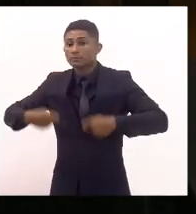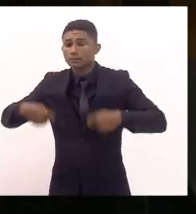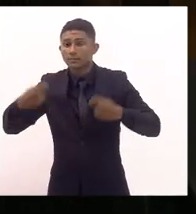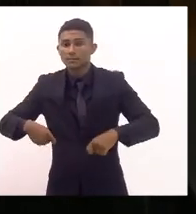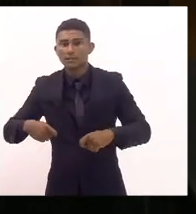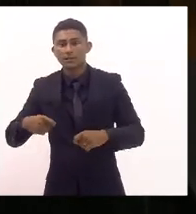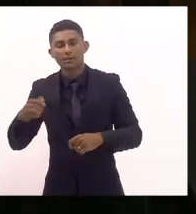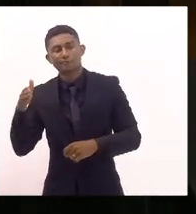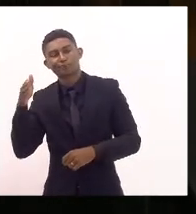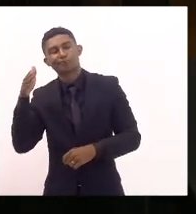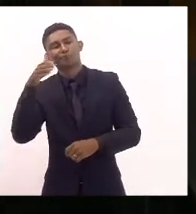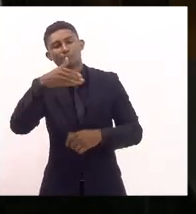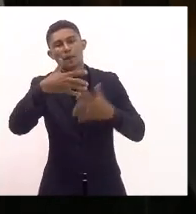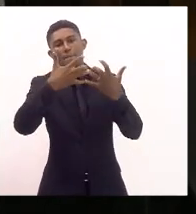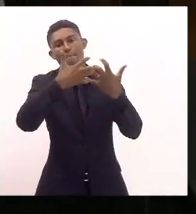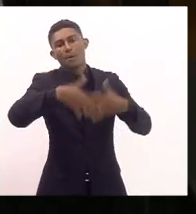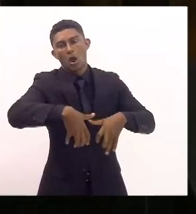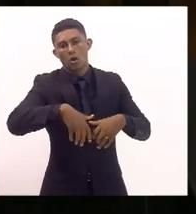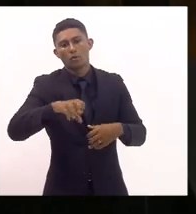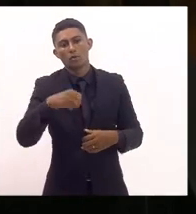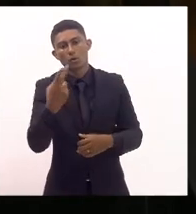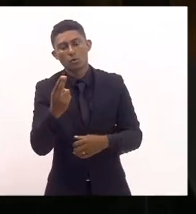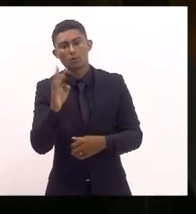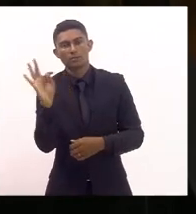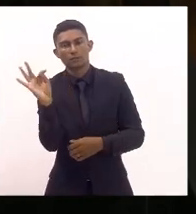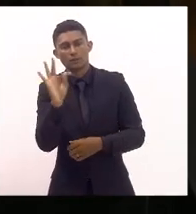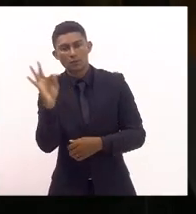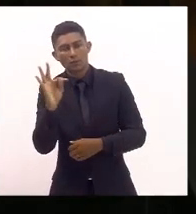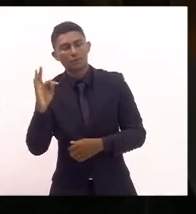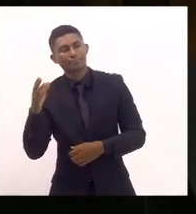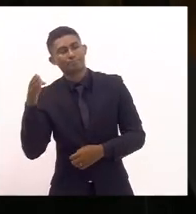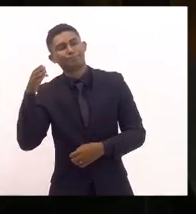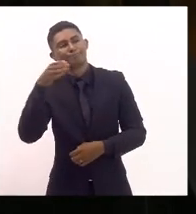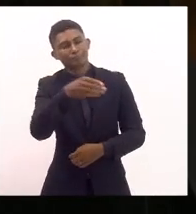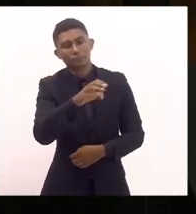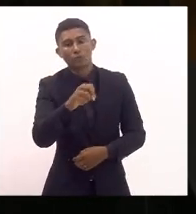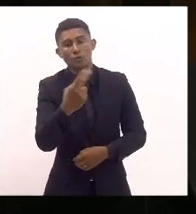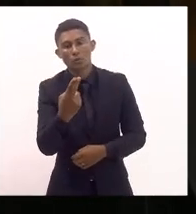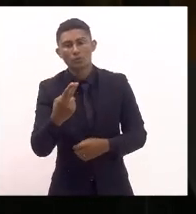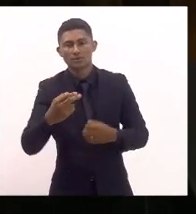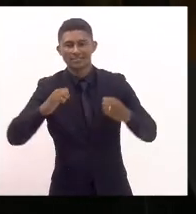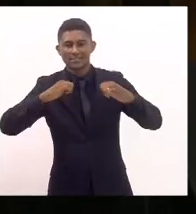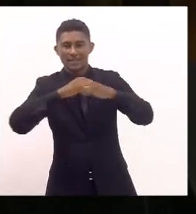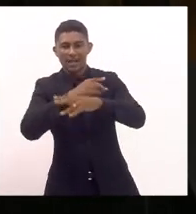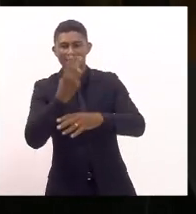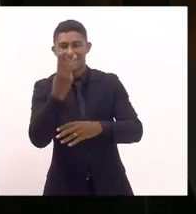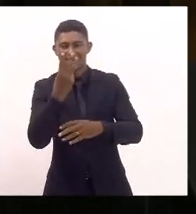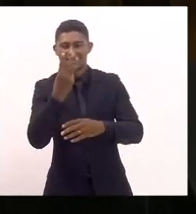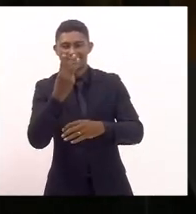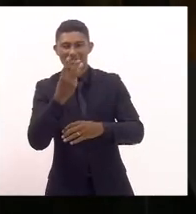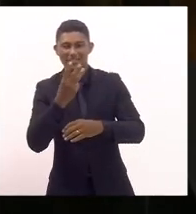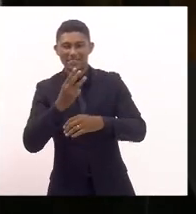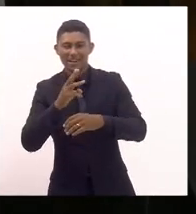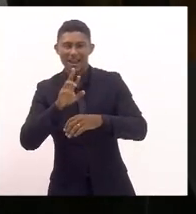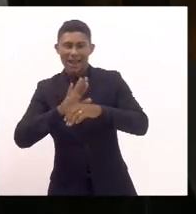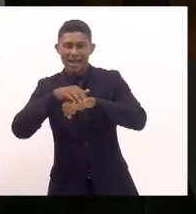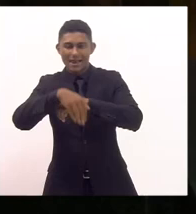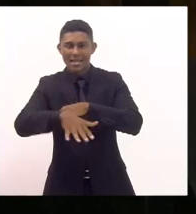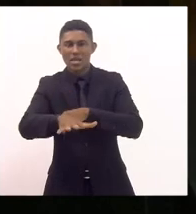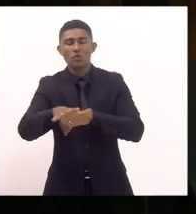tem que ir até Teresópolis o mesmo em Três Rios para que possa fazer